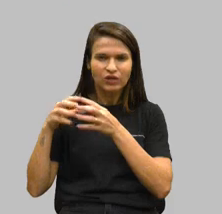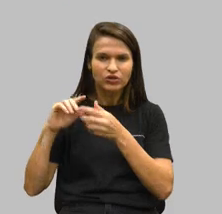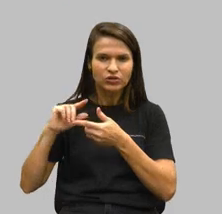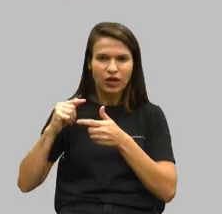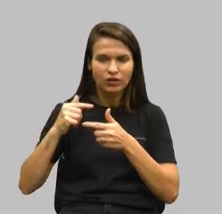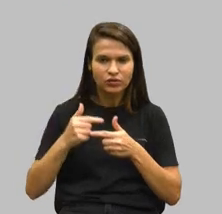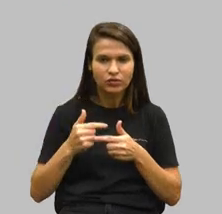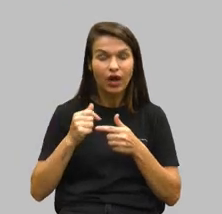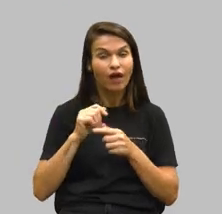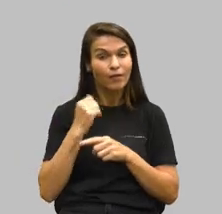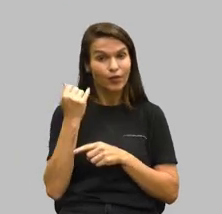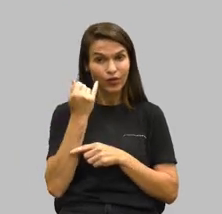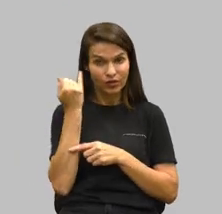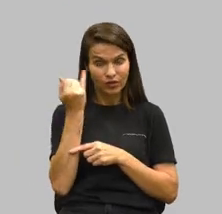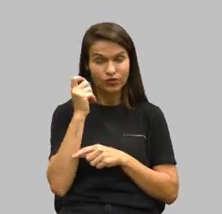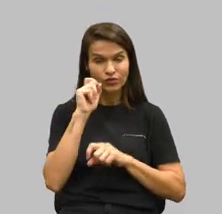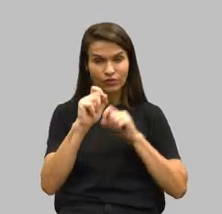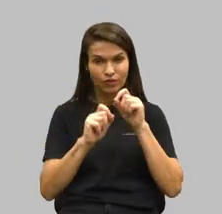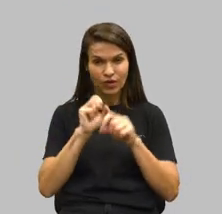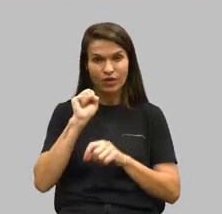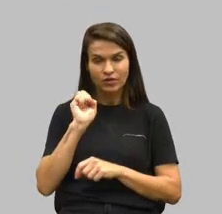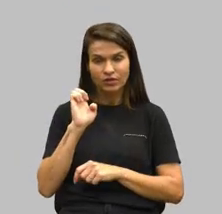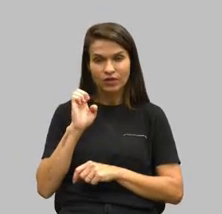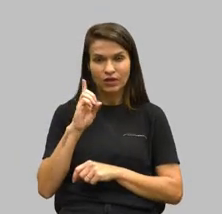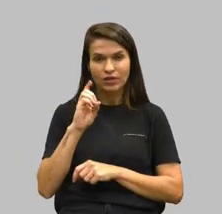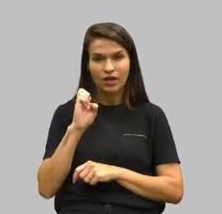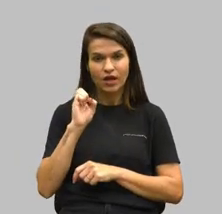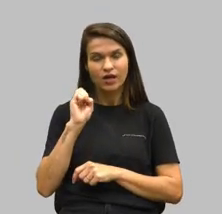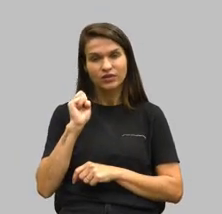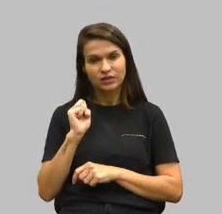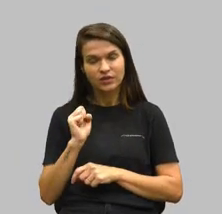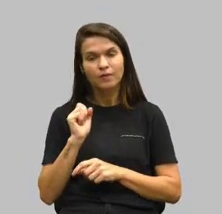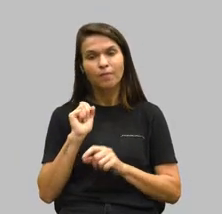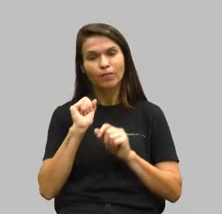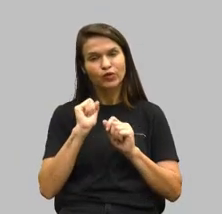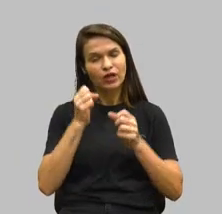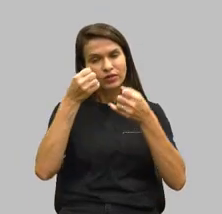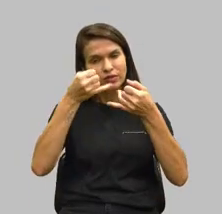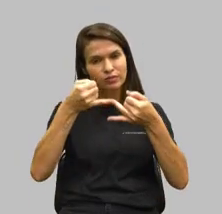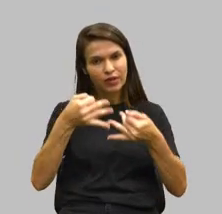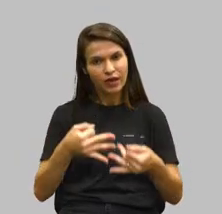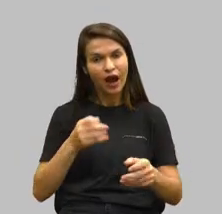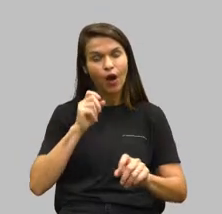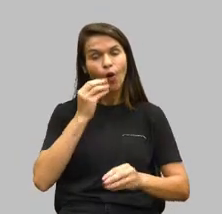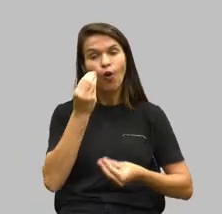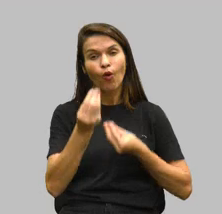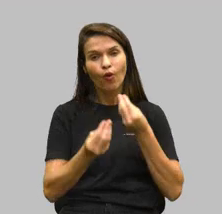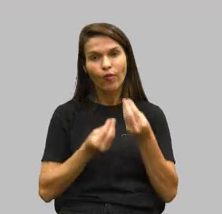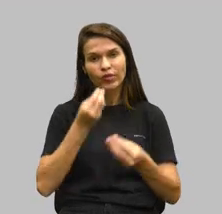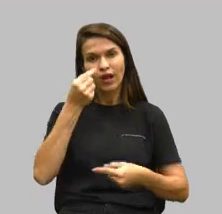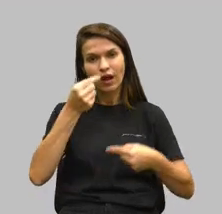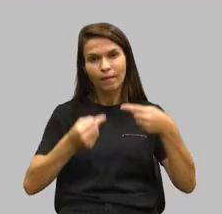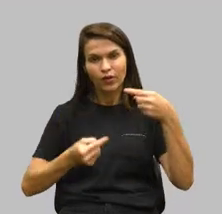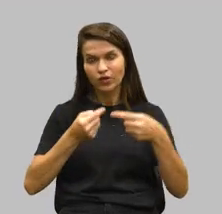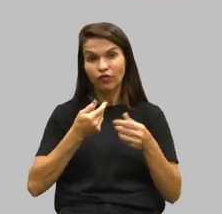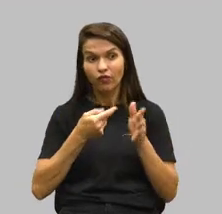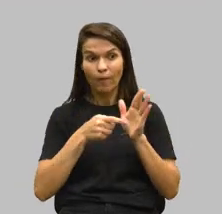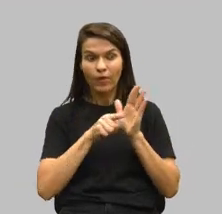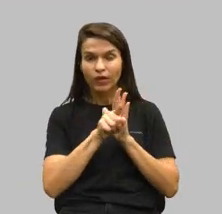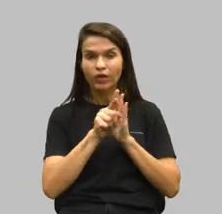a cedes pudesse dizer como que tá a política e eu nem vou perguntar a